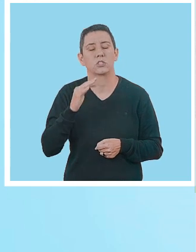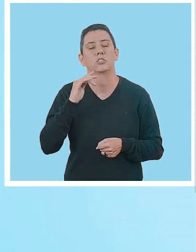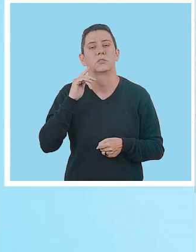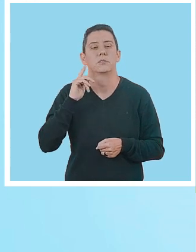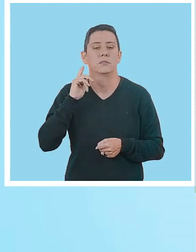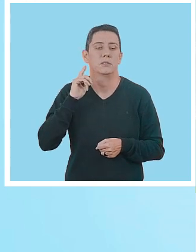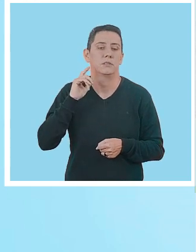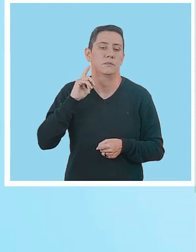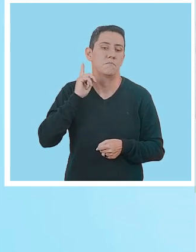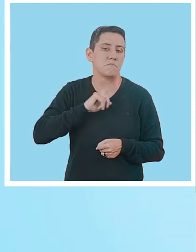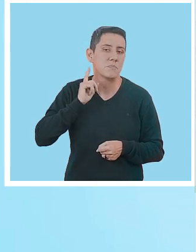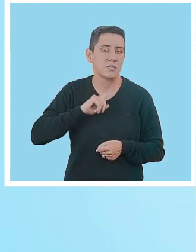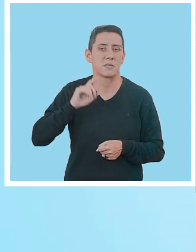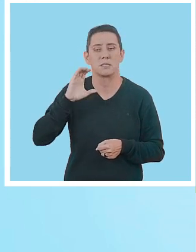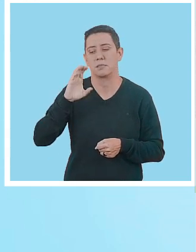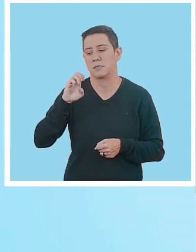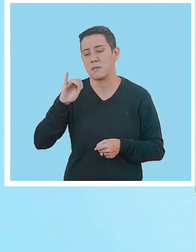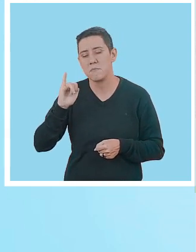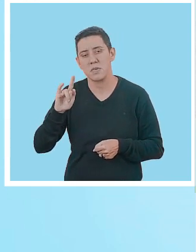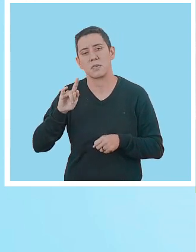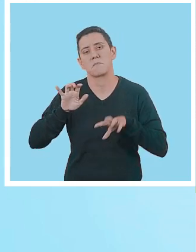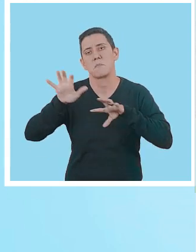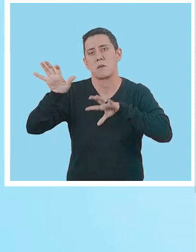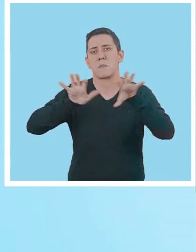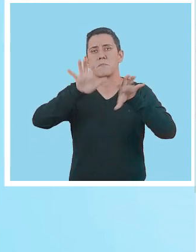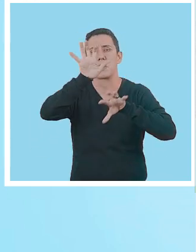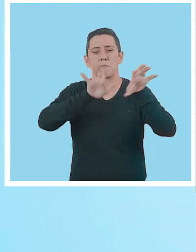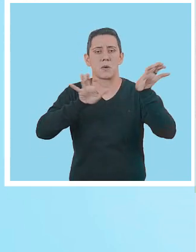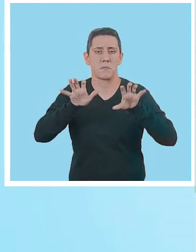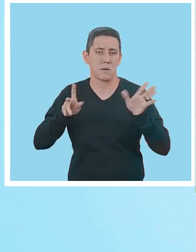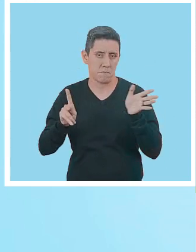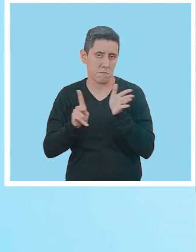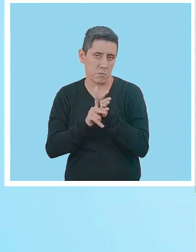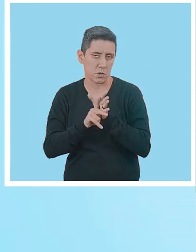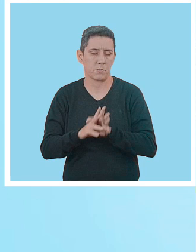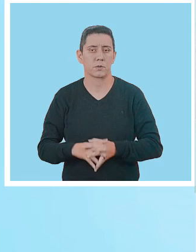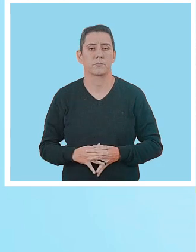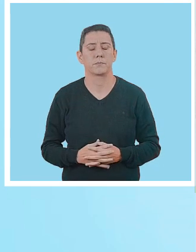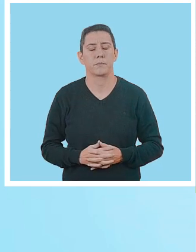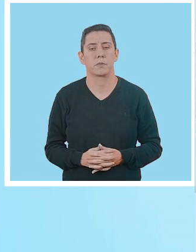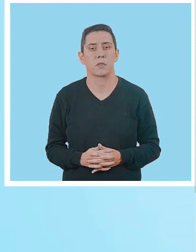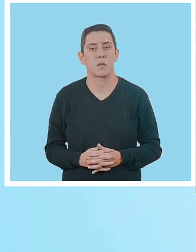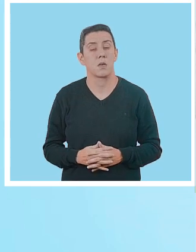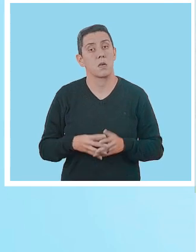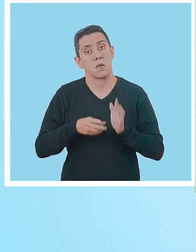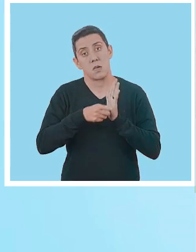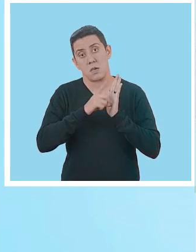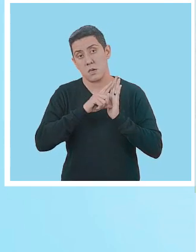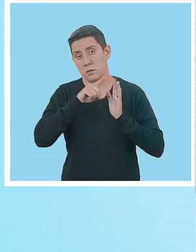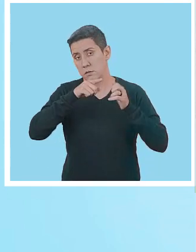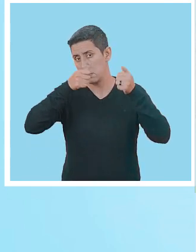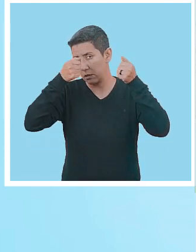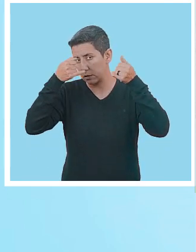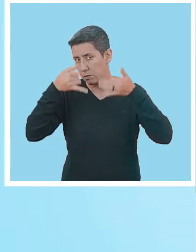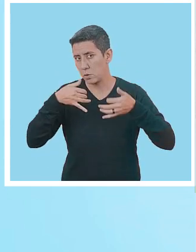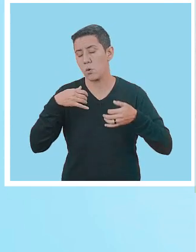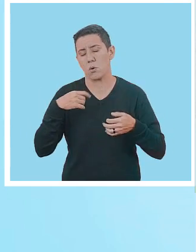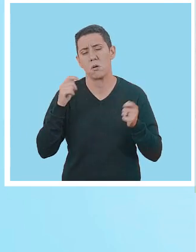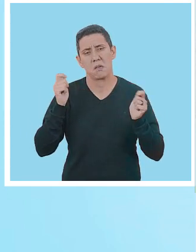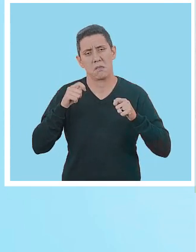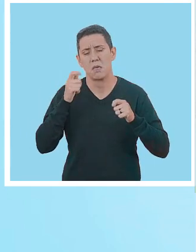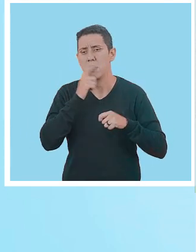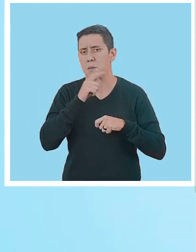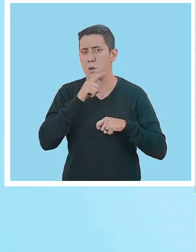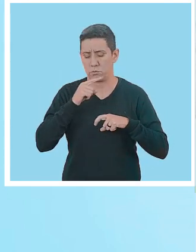cada local tem a sua distribuidora de energia e quando eu falei que a gente pode gerar energia não Exatamente